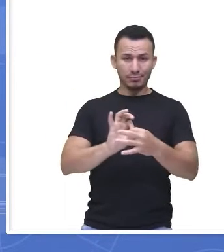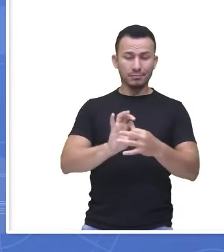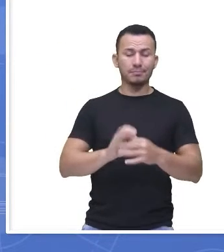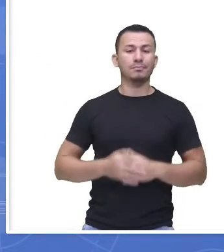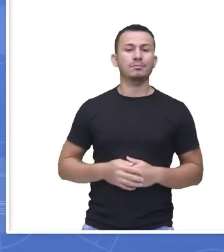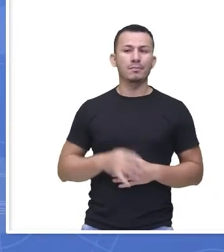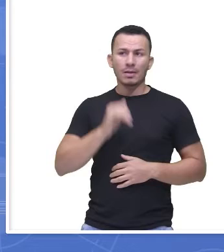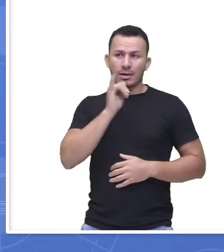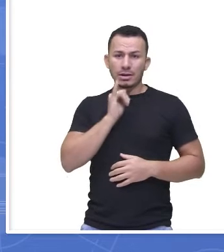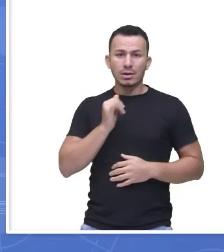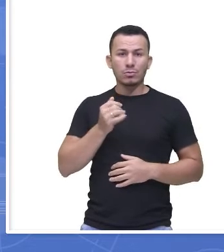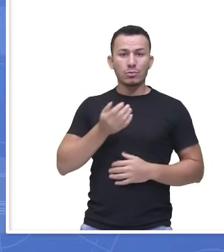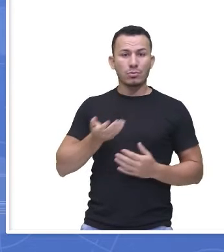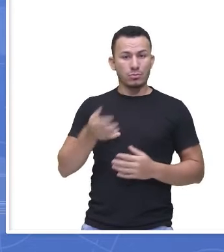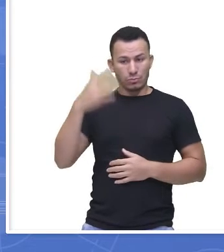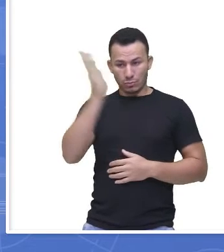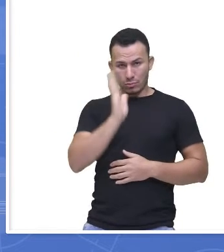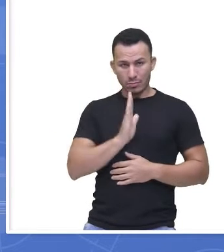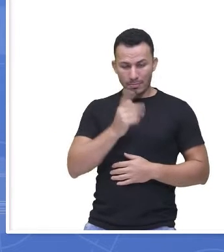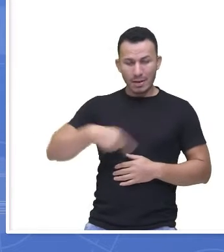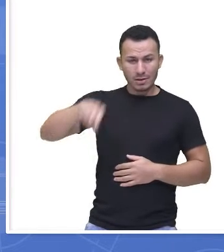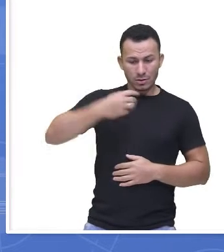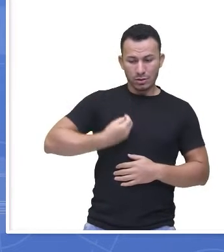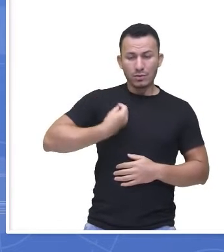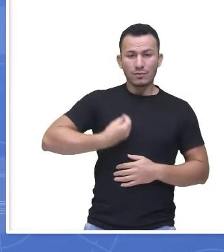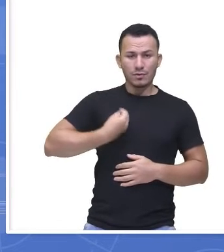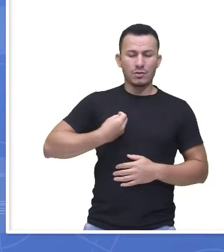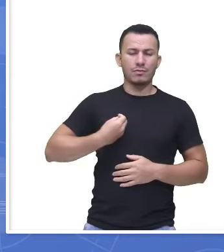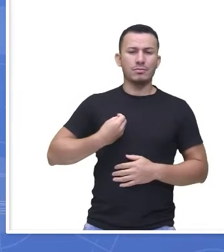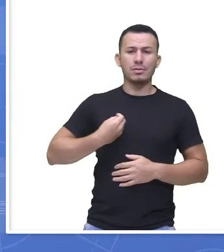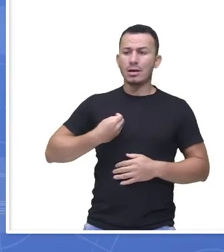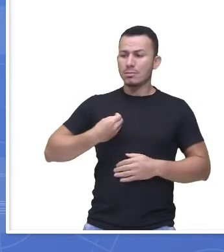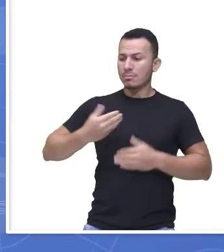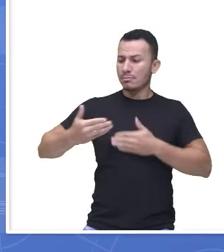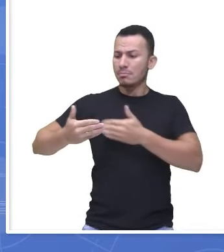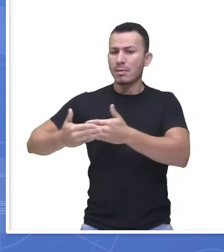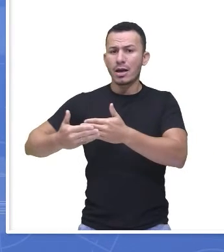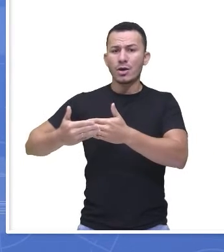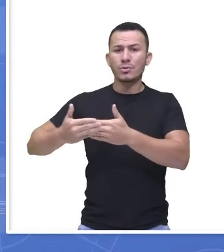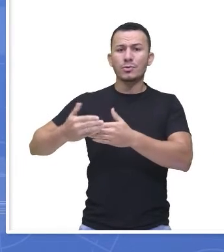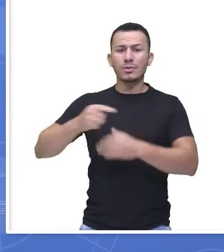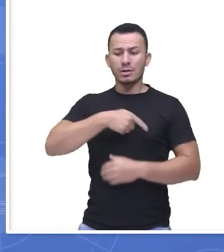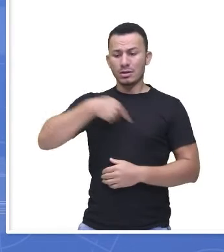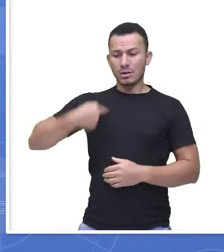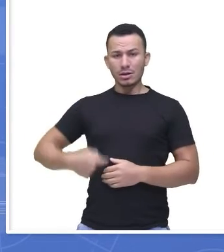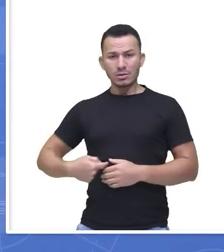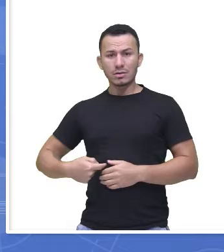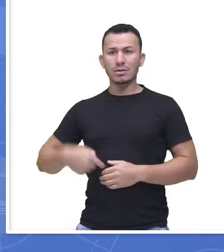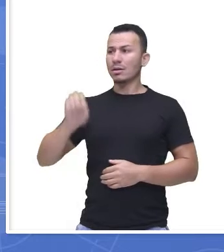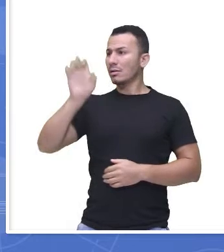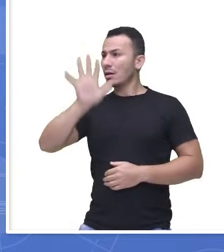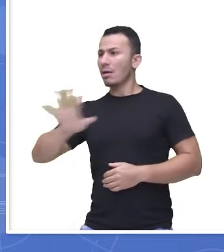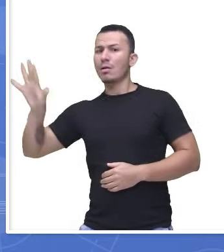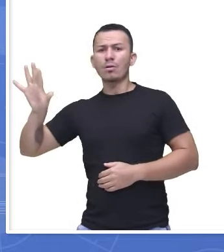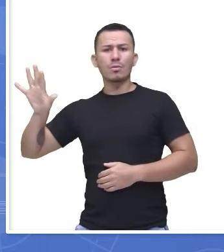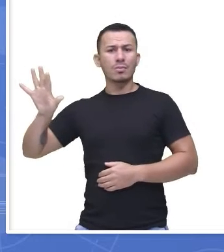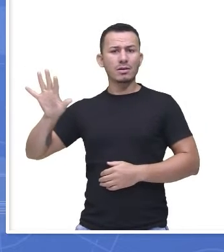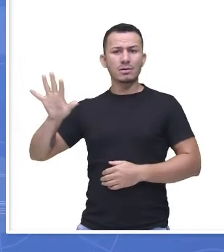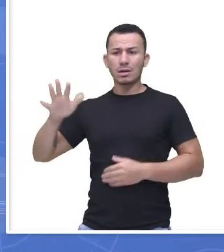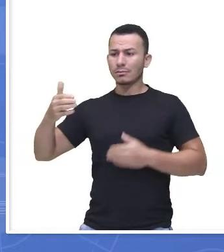próximo da China, dos Estados Unidos, né, da Europa, porque a internet nos